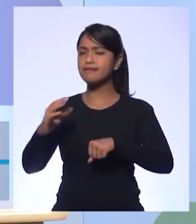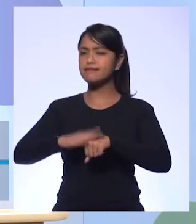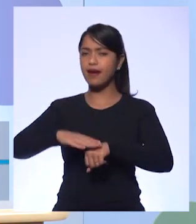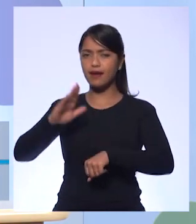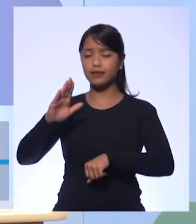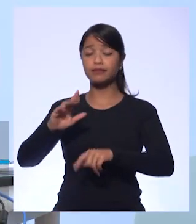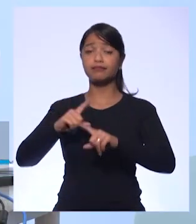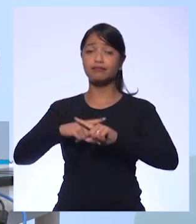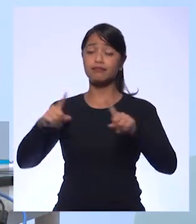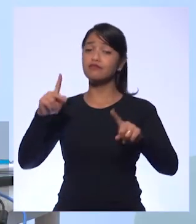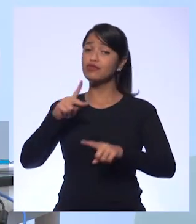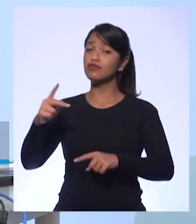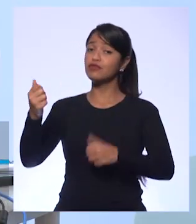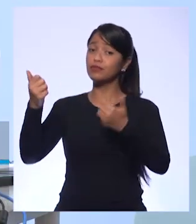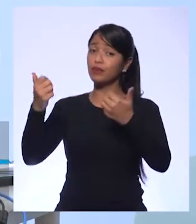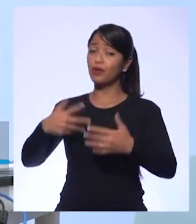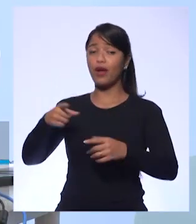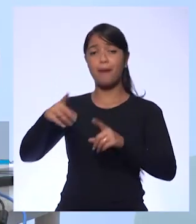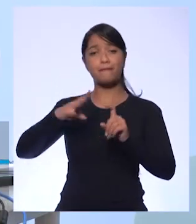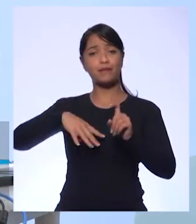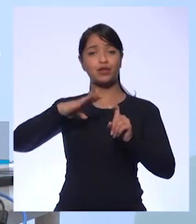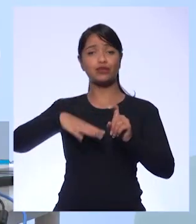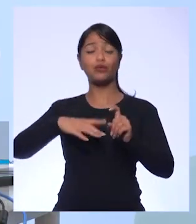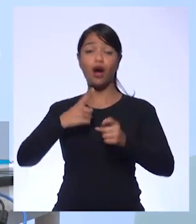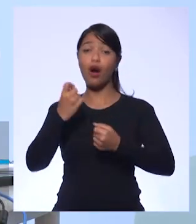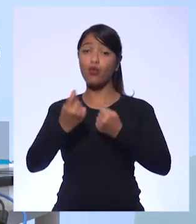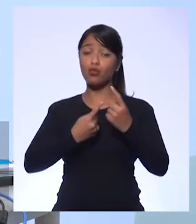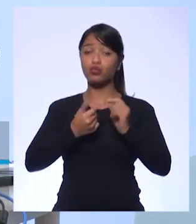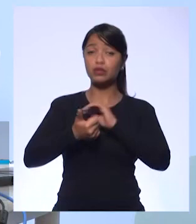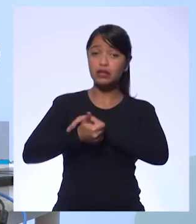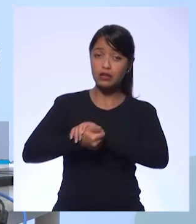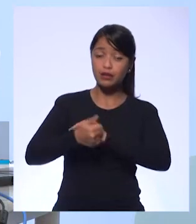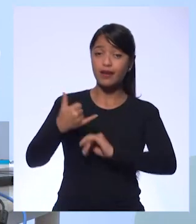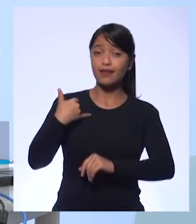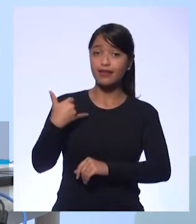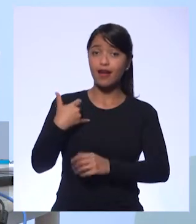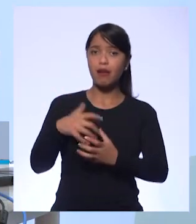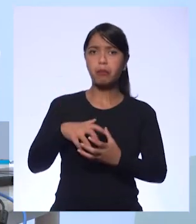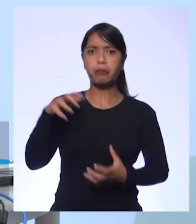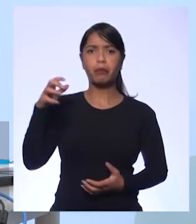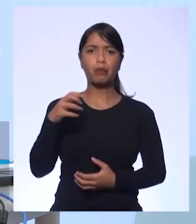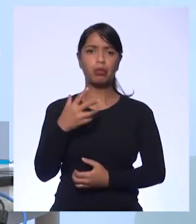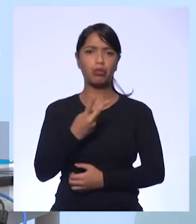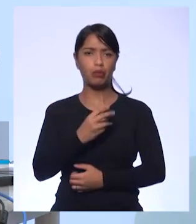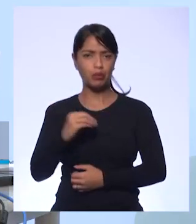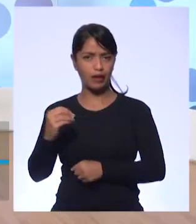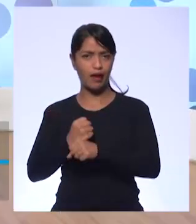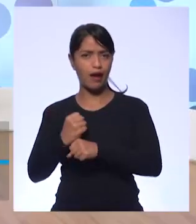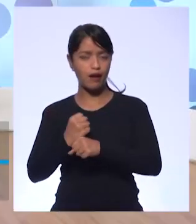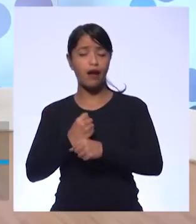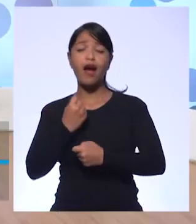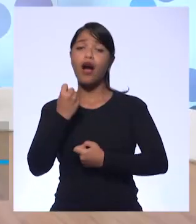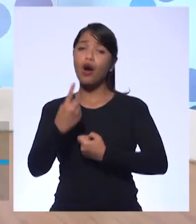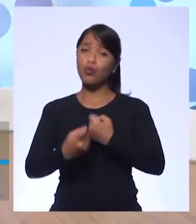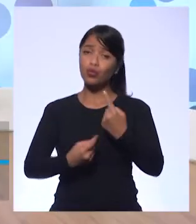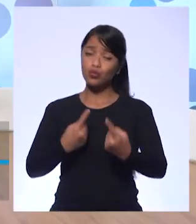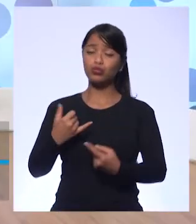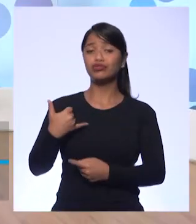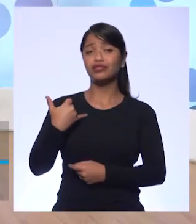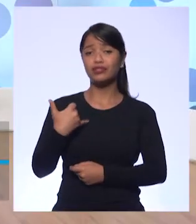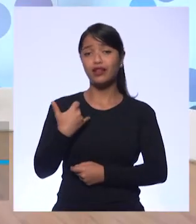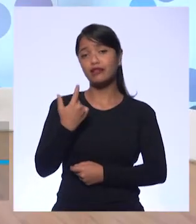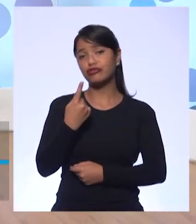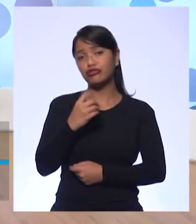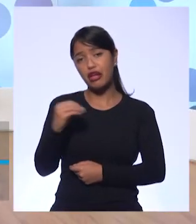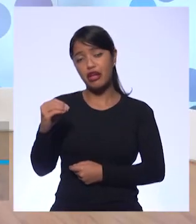Sim, ela falou que depende. Tem tartaruga que chega aí a 200, tem tartaruga que não, depende da espécie, né? Enfim. A gente acredita que todas podem viver,